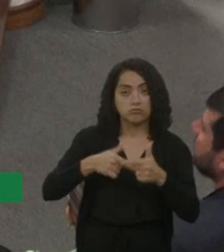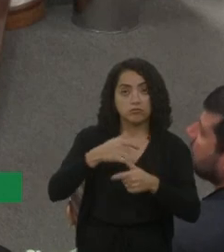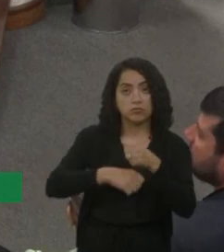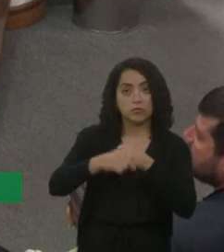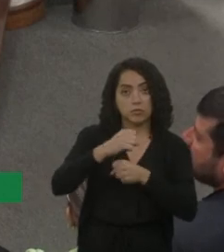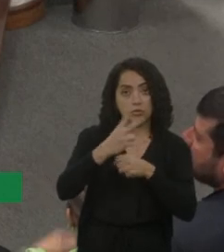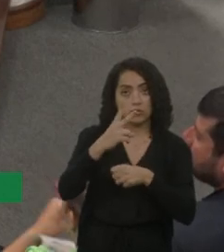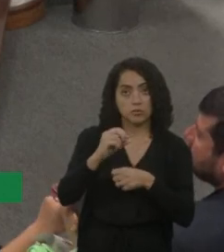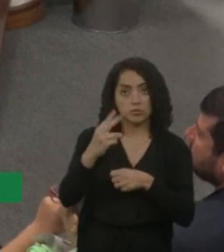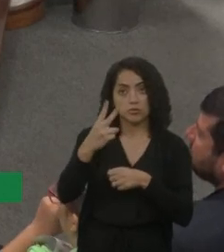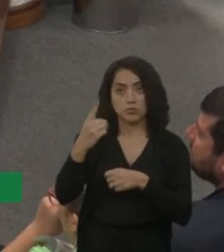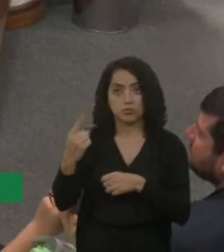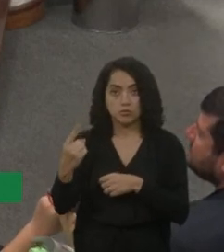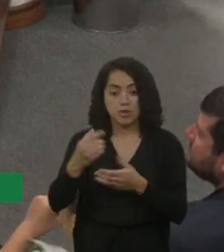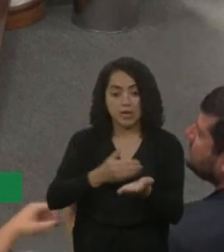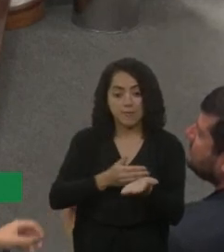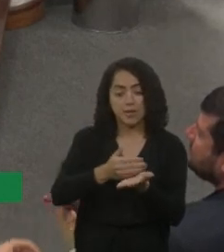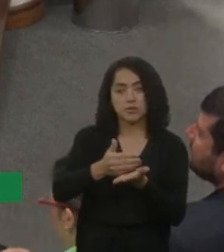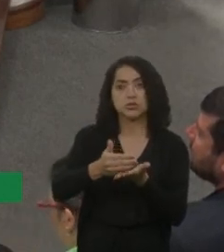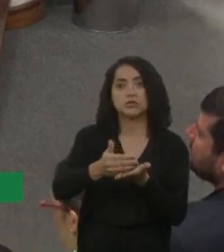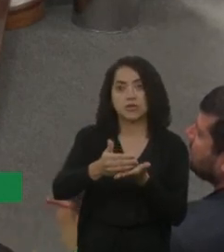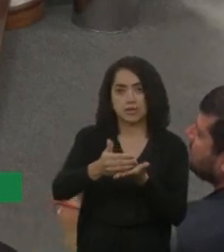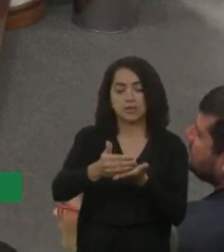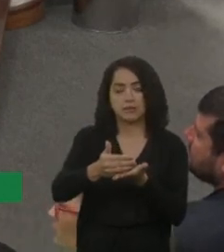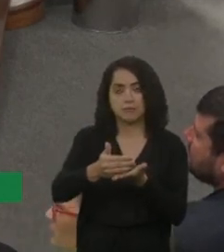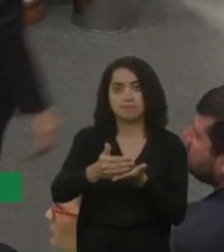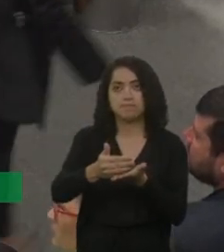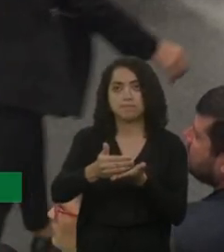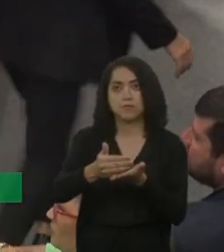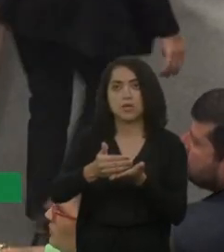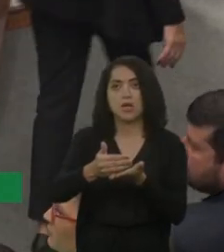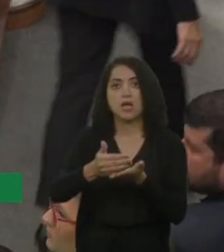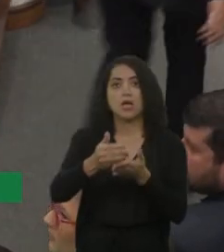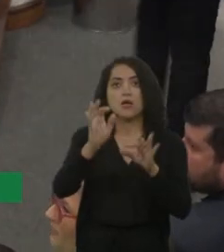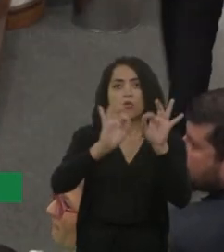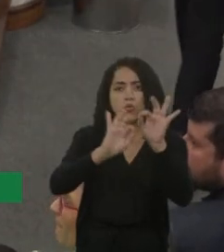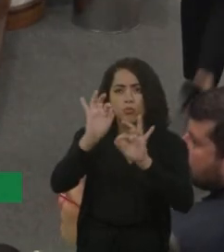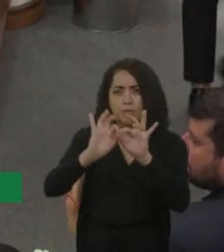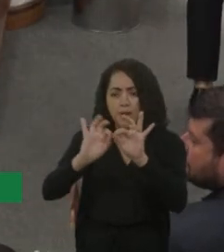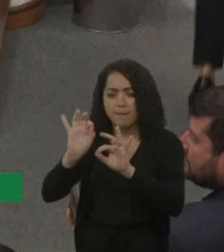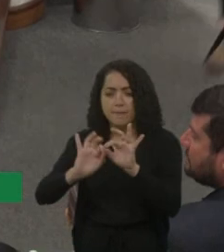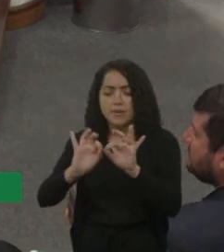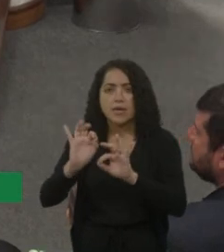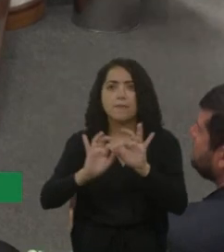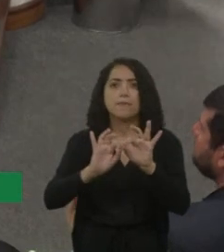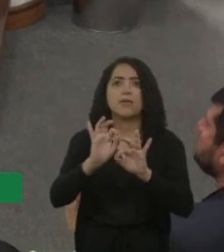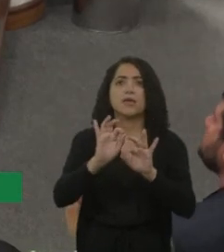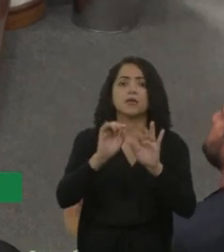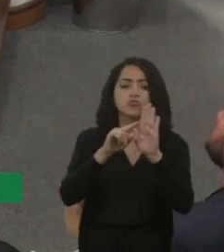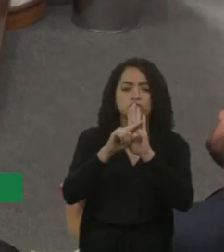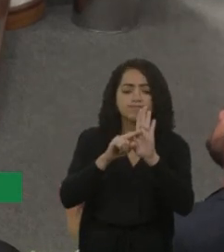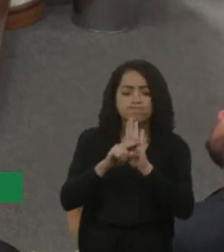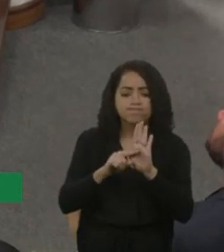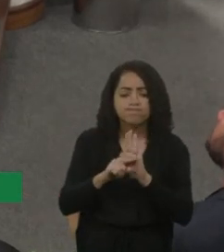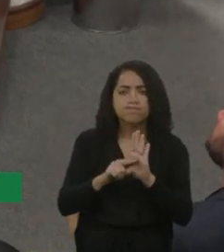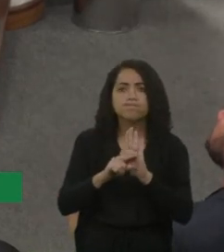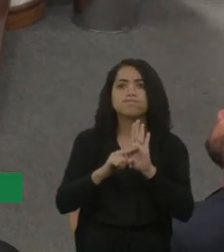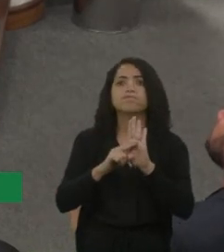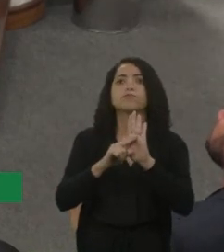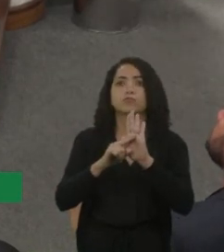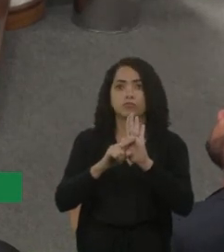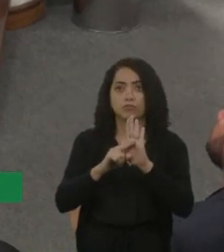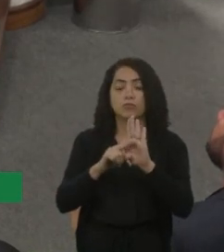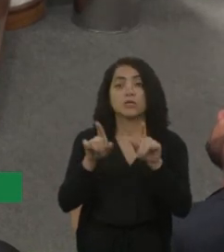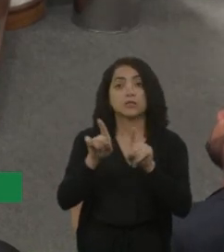2021, e, a partir daí, a gente começou a fazer o mapeamento das doenças raras no Estado, a partir dos dados da